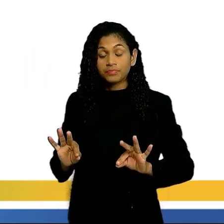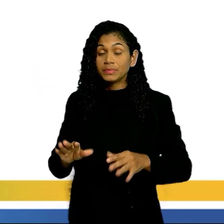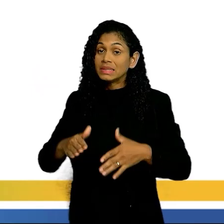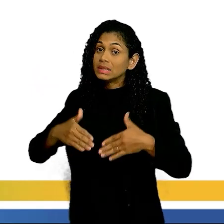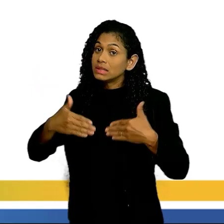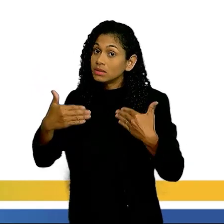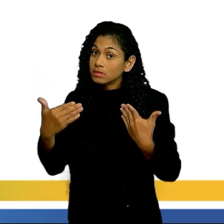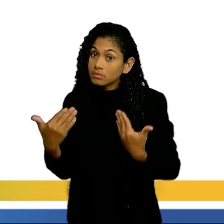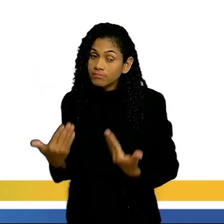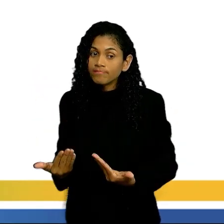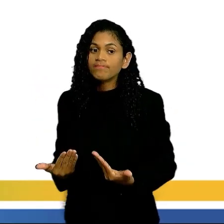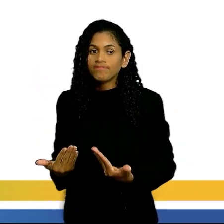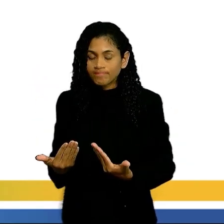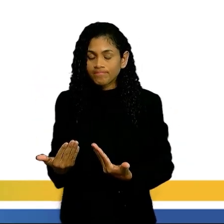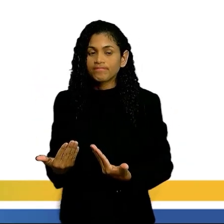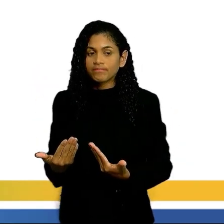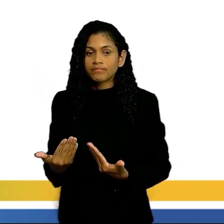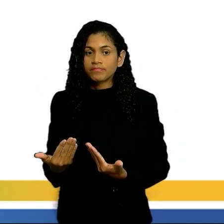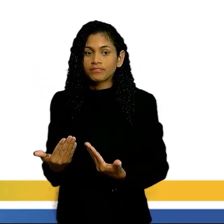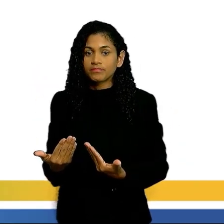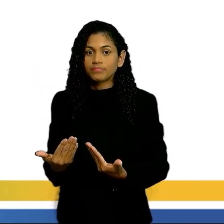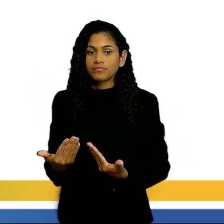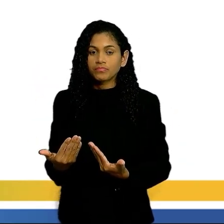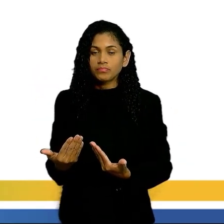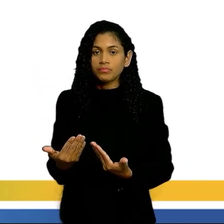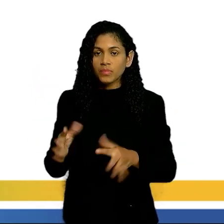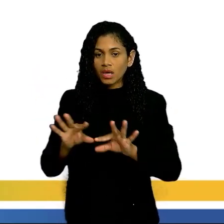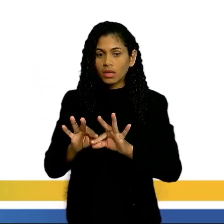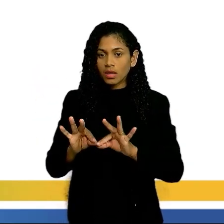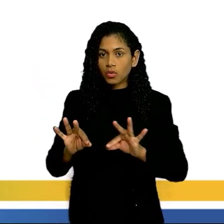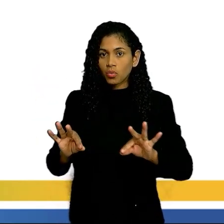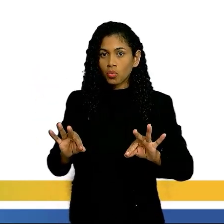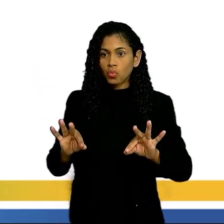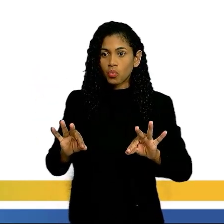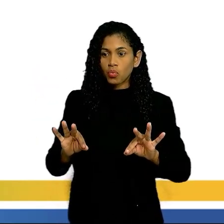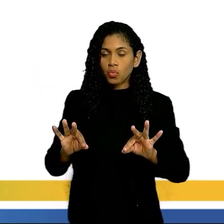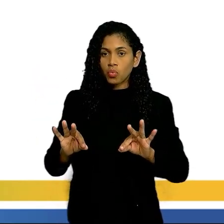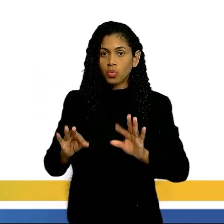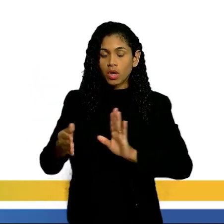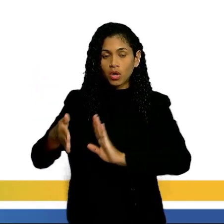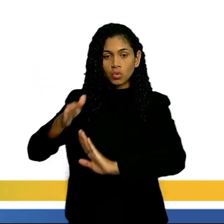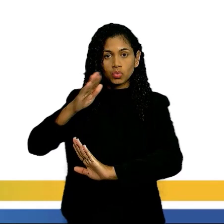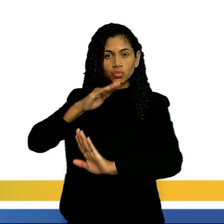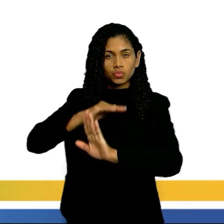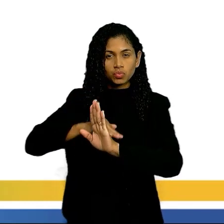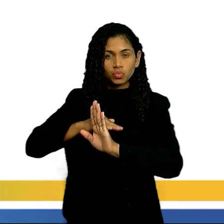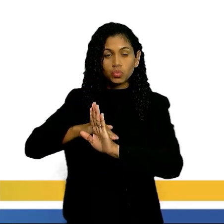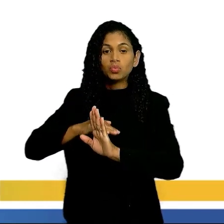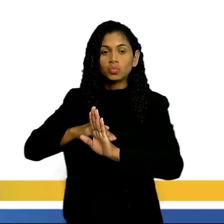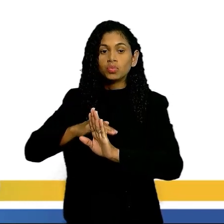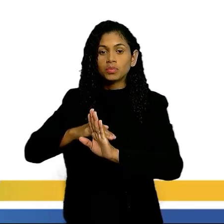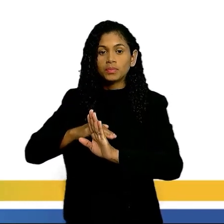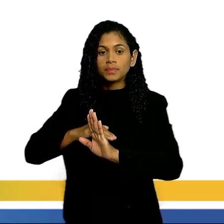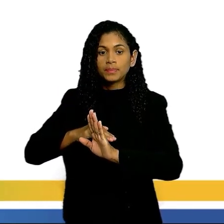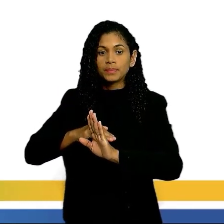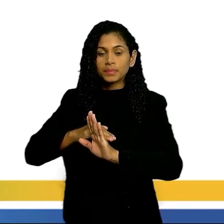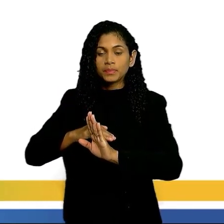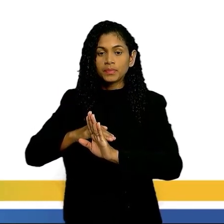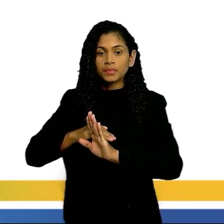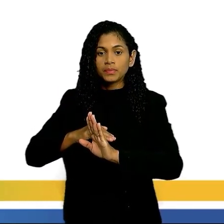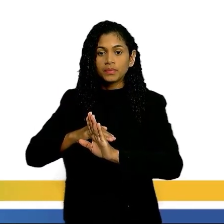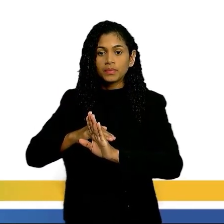fundo passa a ser 1 metro menor, assim sendo 5 metros,